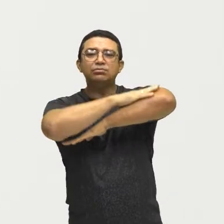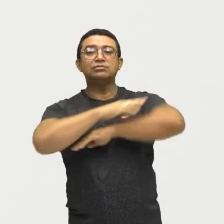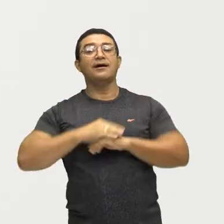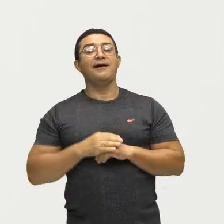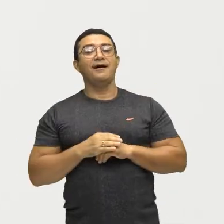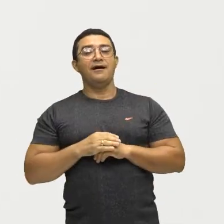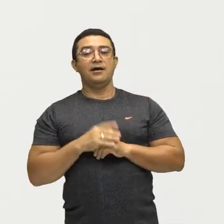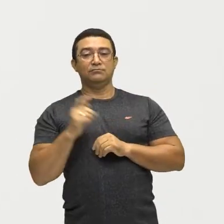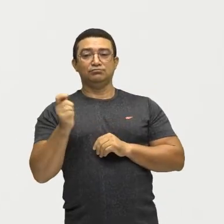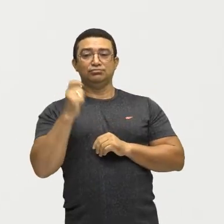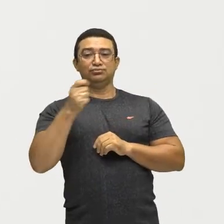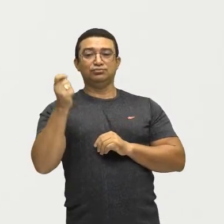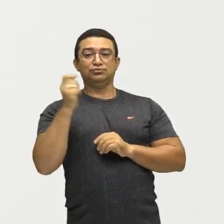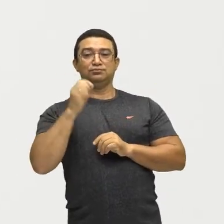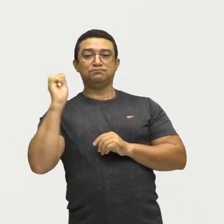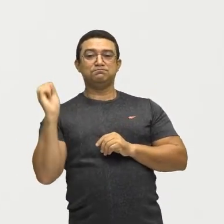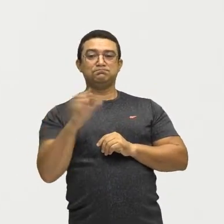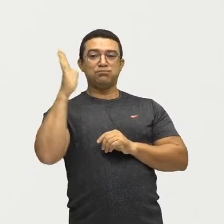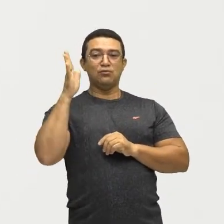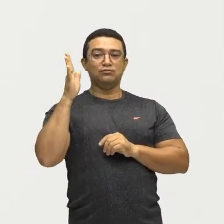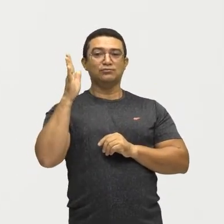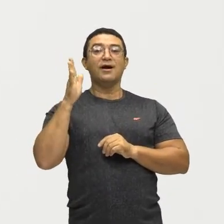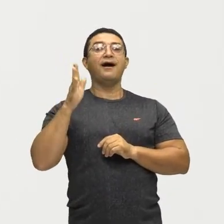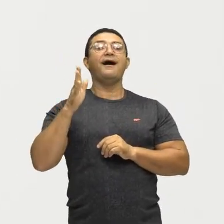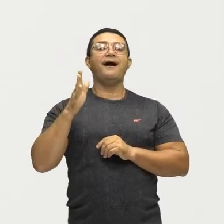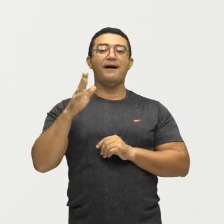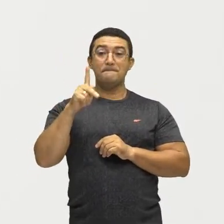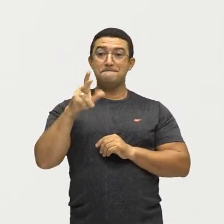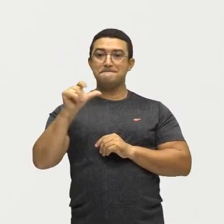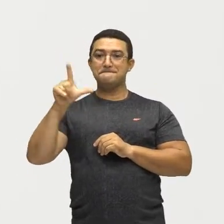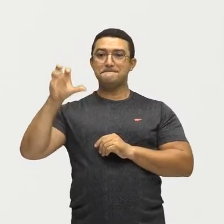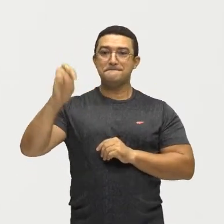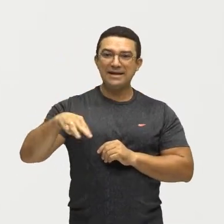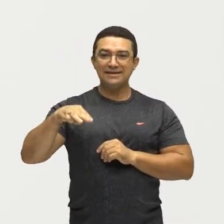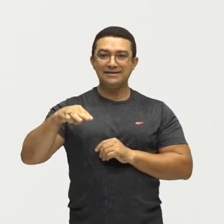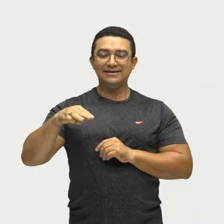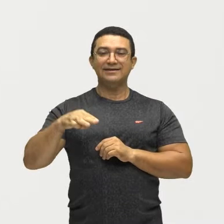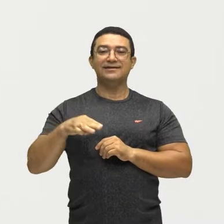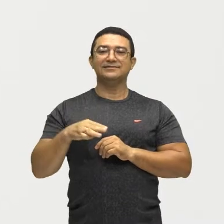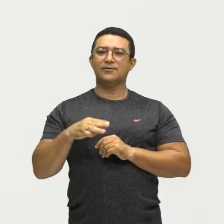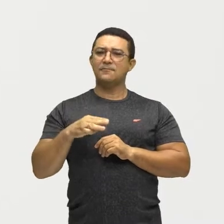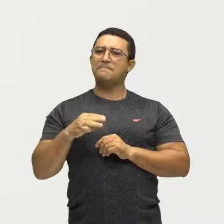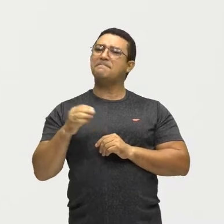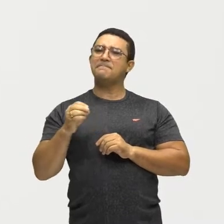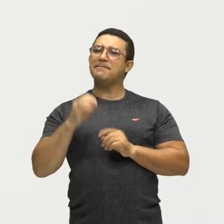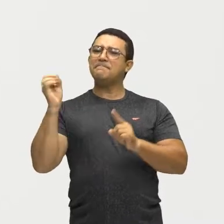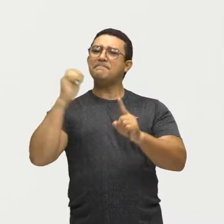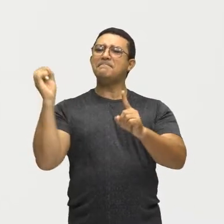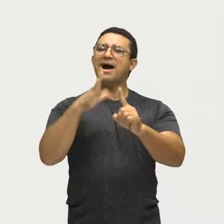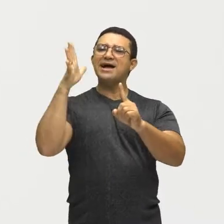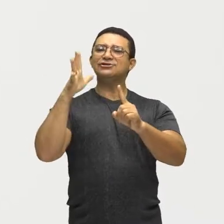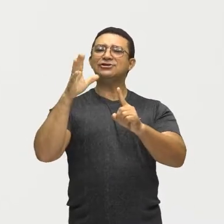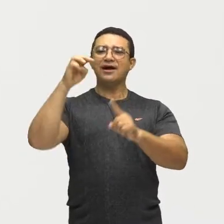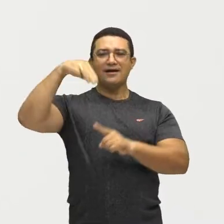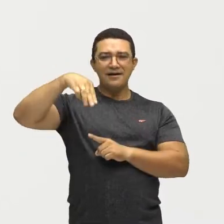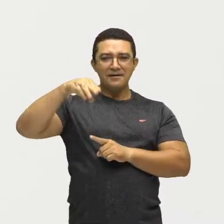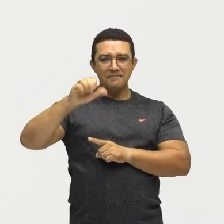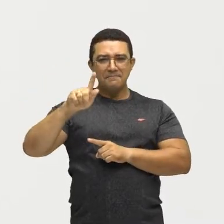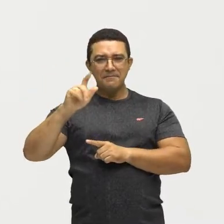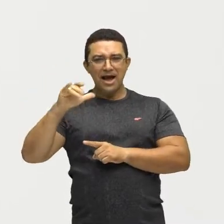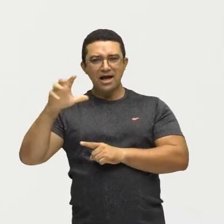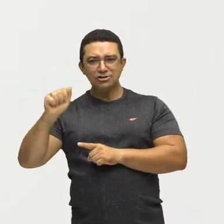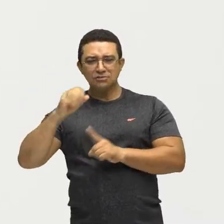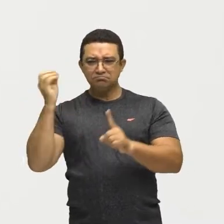tentar transformar este sapo em príncipe, né? Então ela vem com a varinha de condão, aí quando